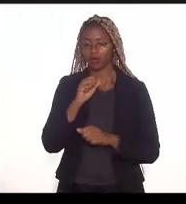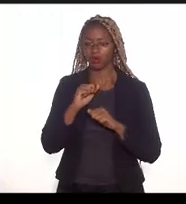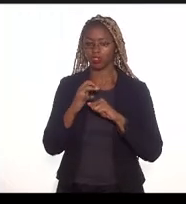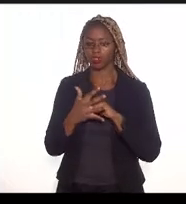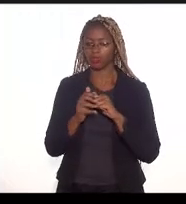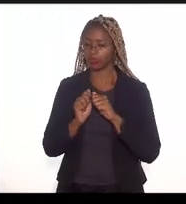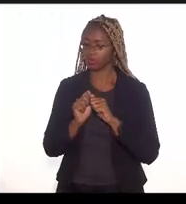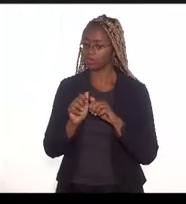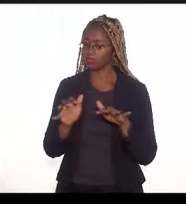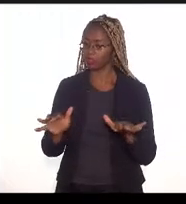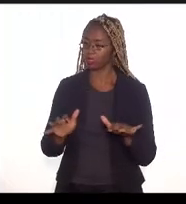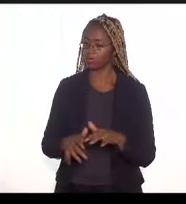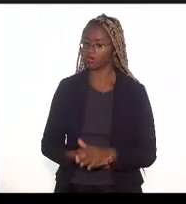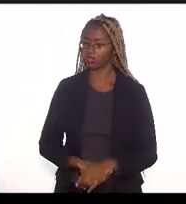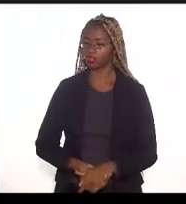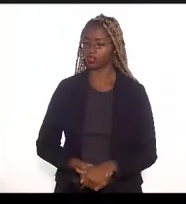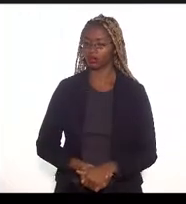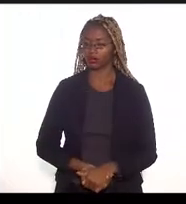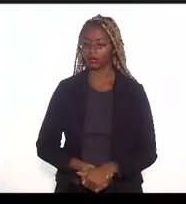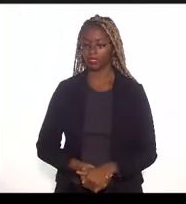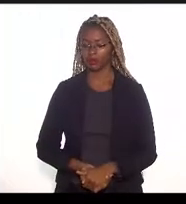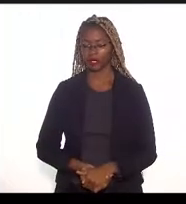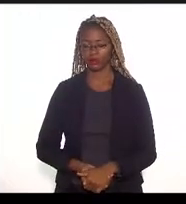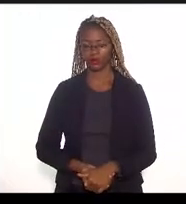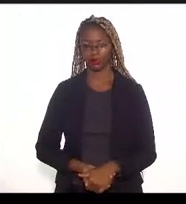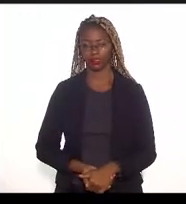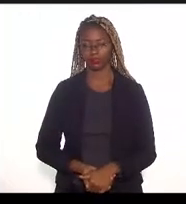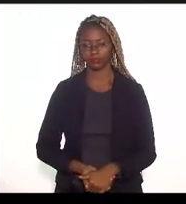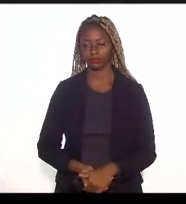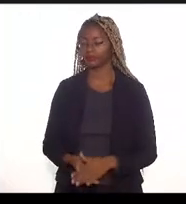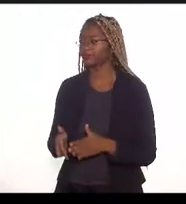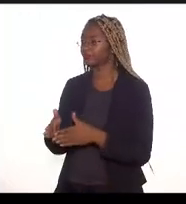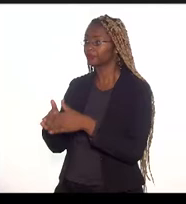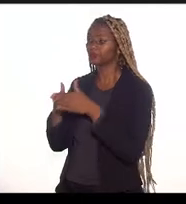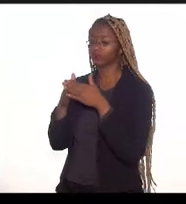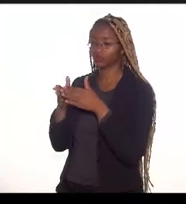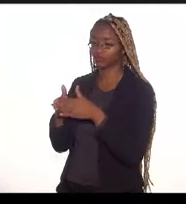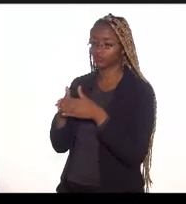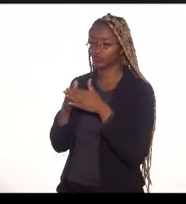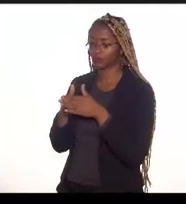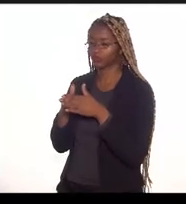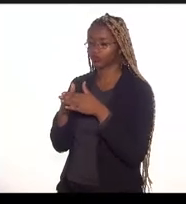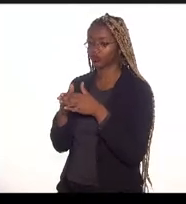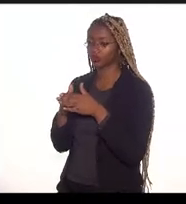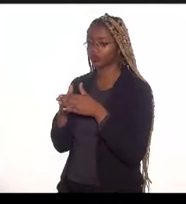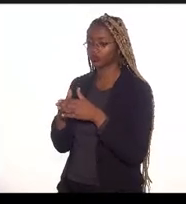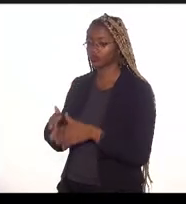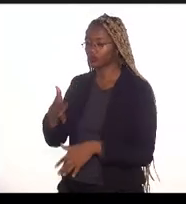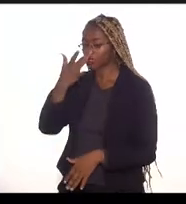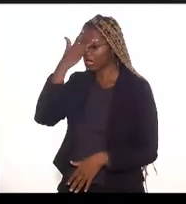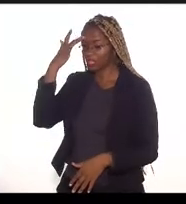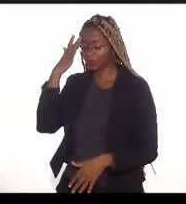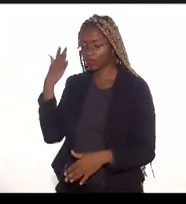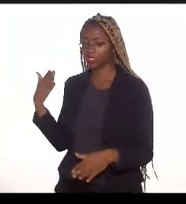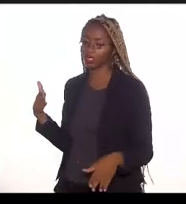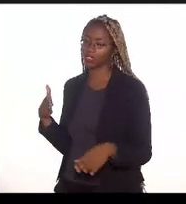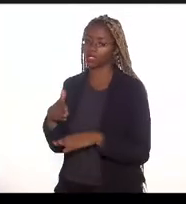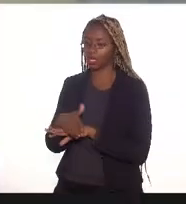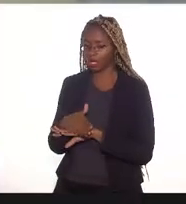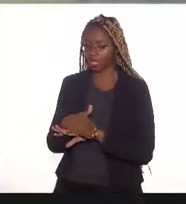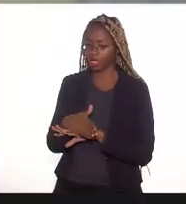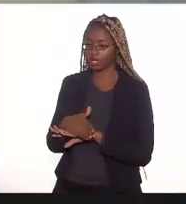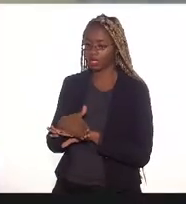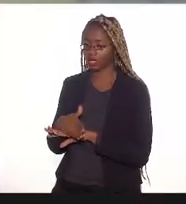aumento... Oi? Por favor, as pessoas que entram, né,